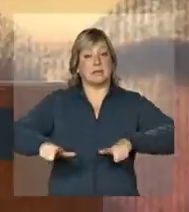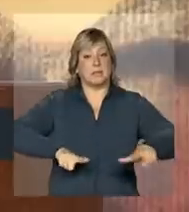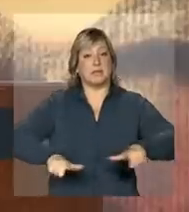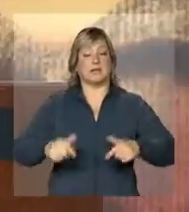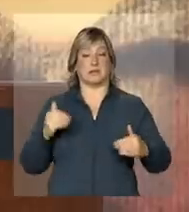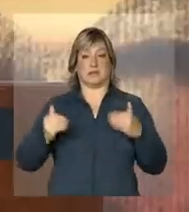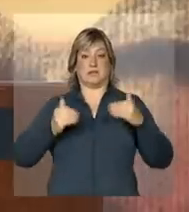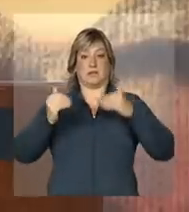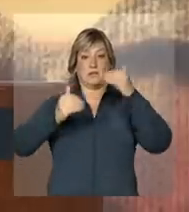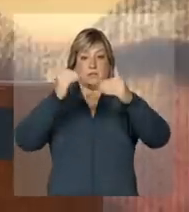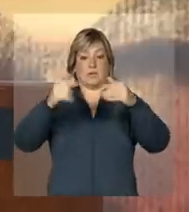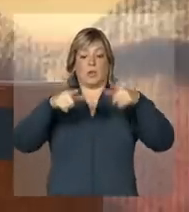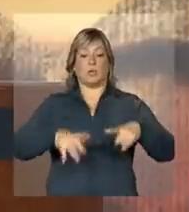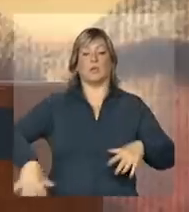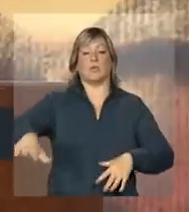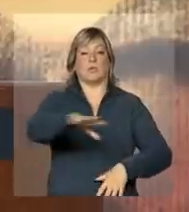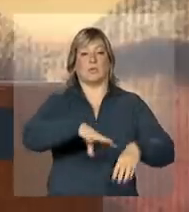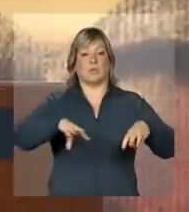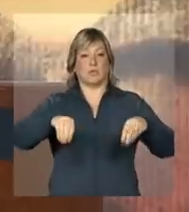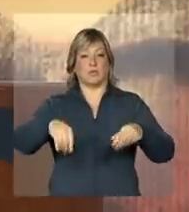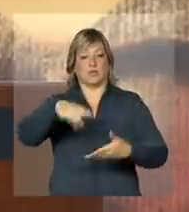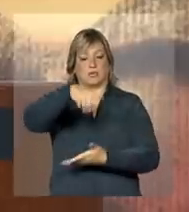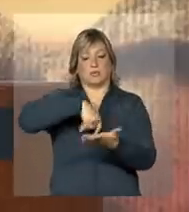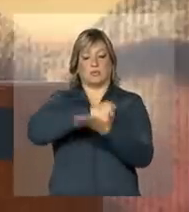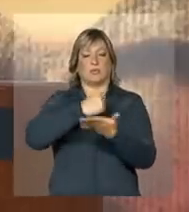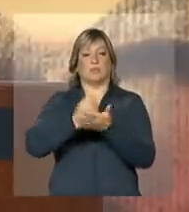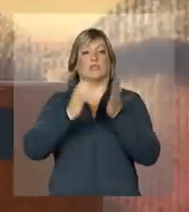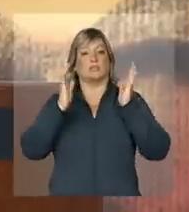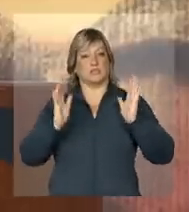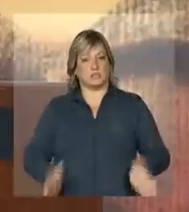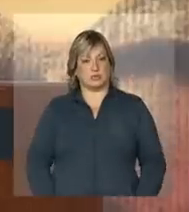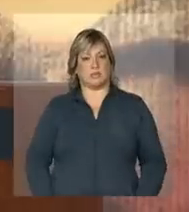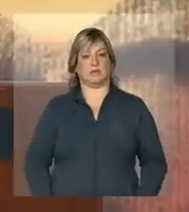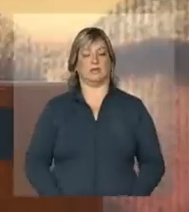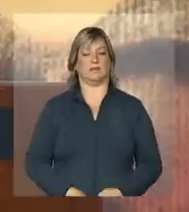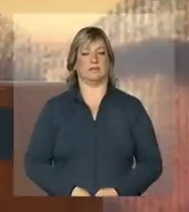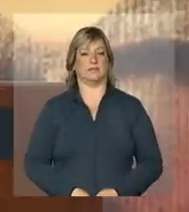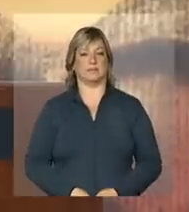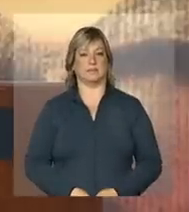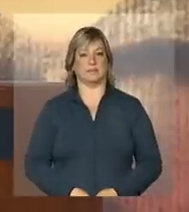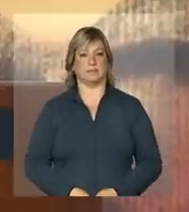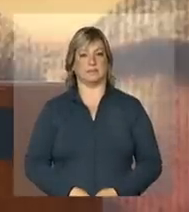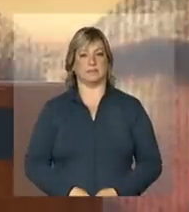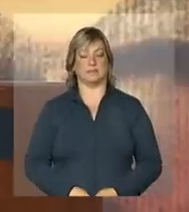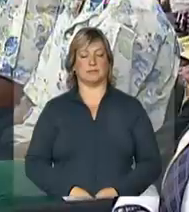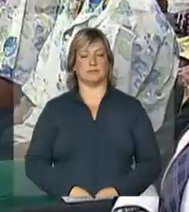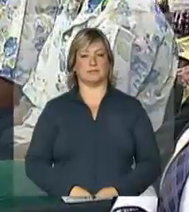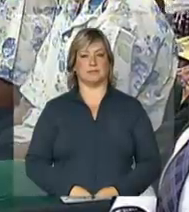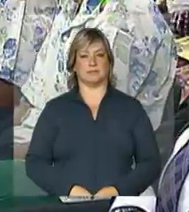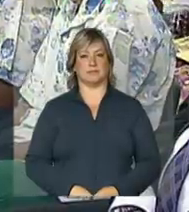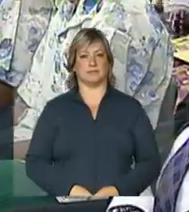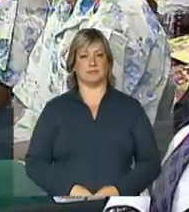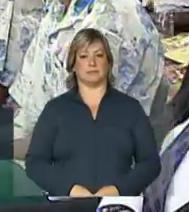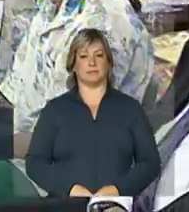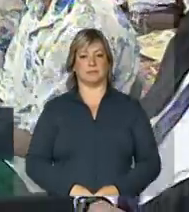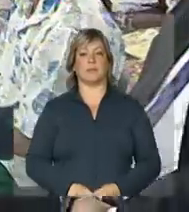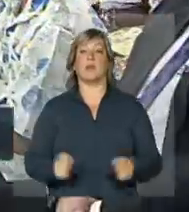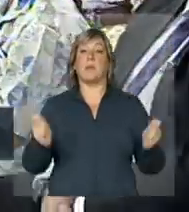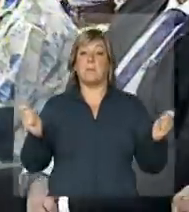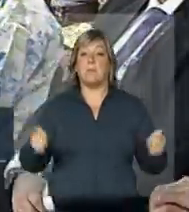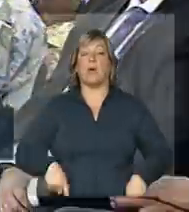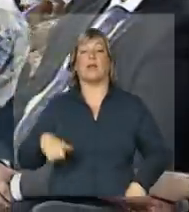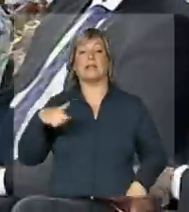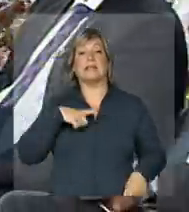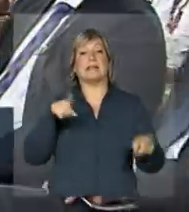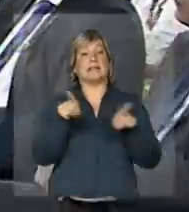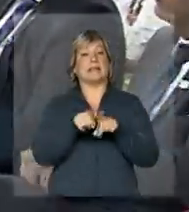desenvolvimento dos territórios quilombolas já titulados reconhecidos e decretados n e que possa ter linhas